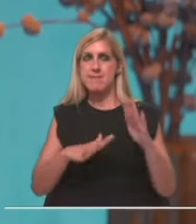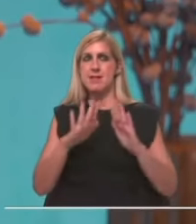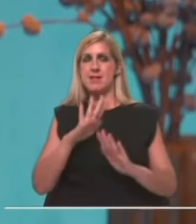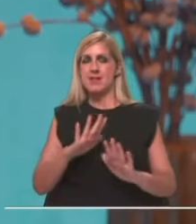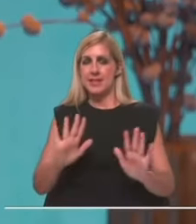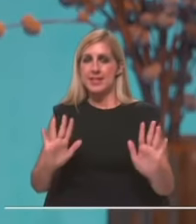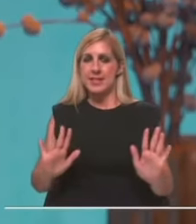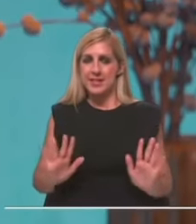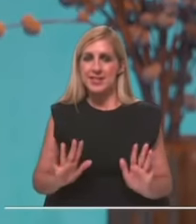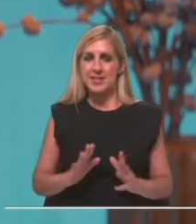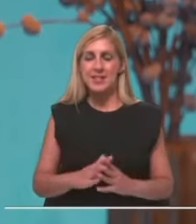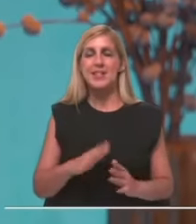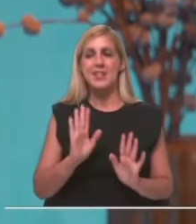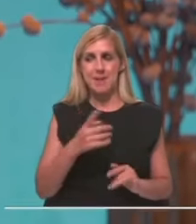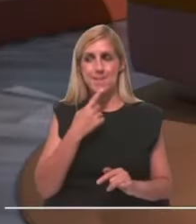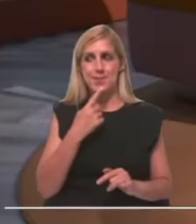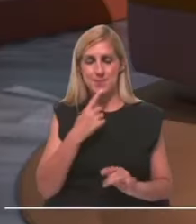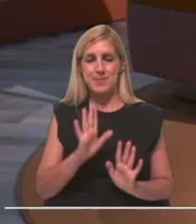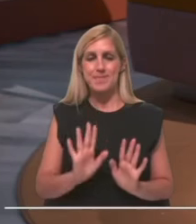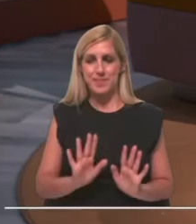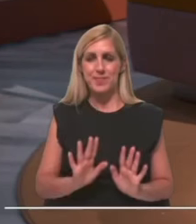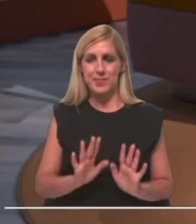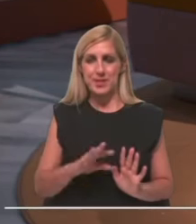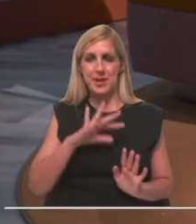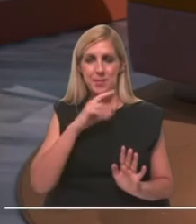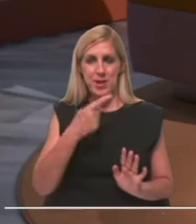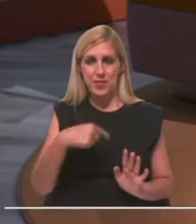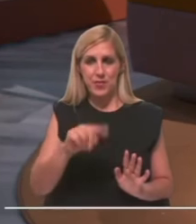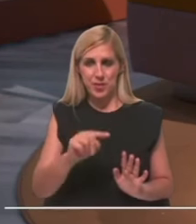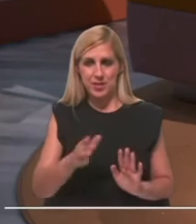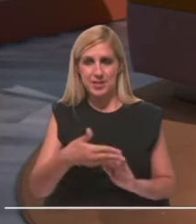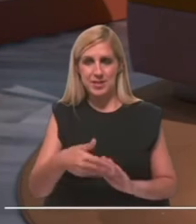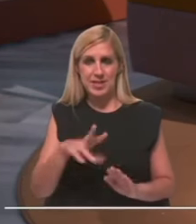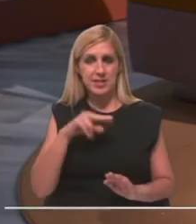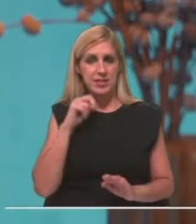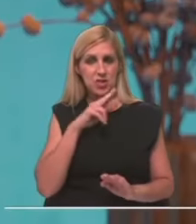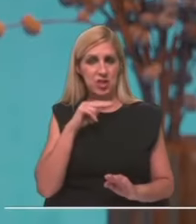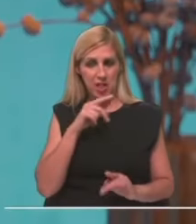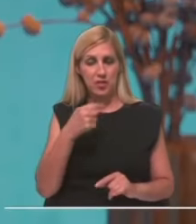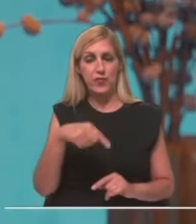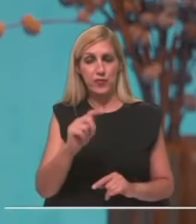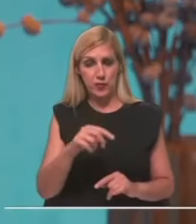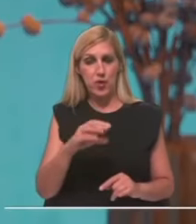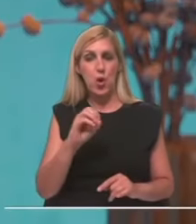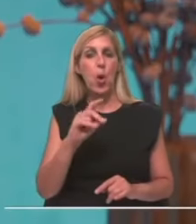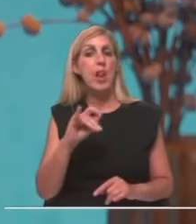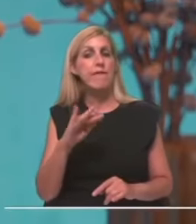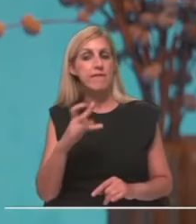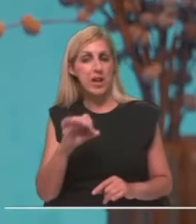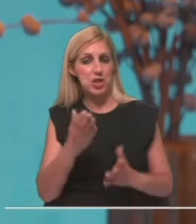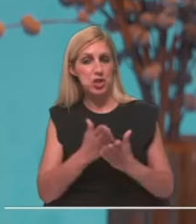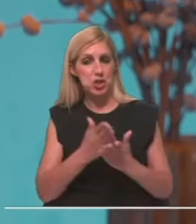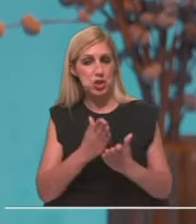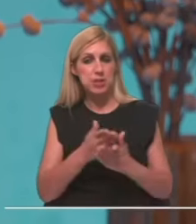Levou! Levei! Já percebi que levou! A minha mãe fez questão de que eu fosse, saísse de Chelas e fosse para os Olivais estudar. Senti-me